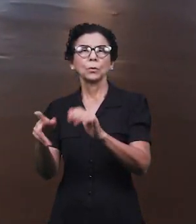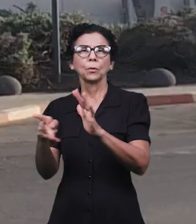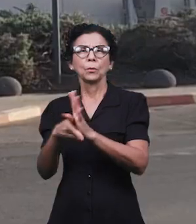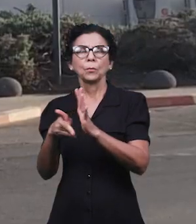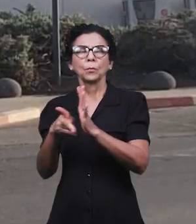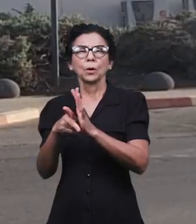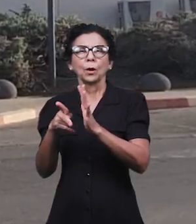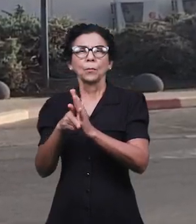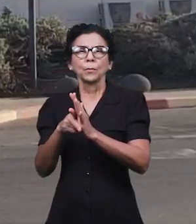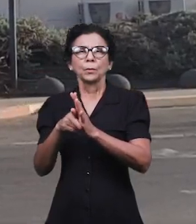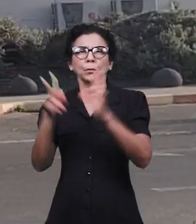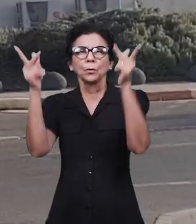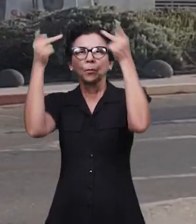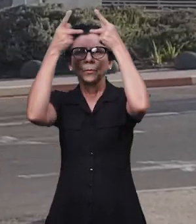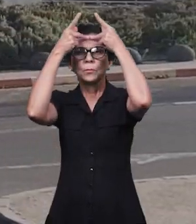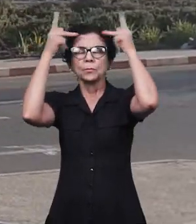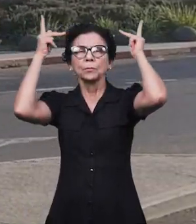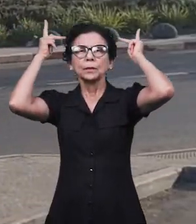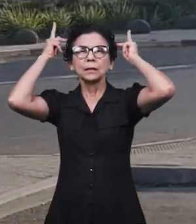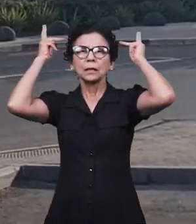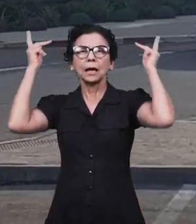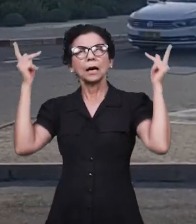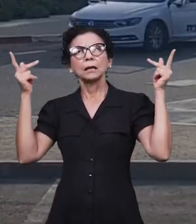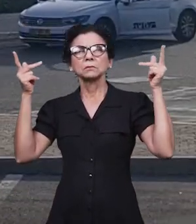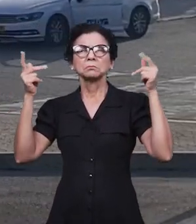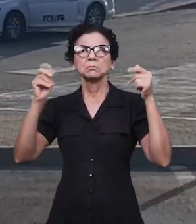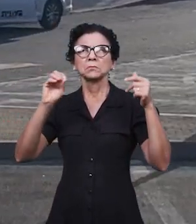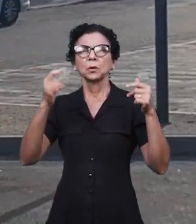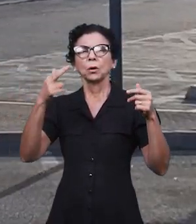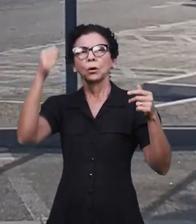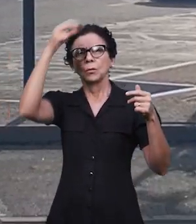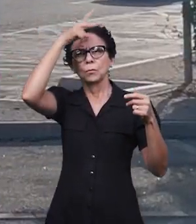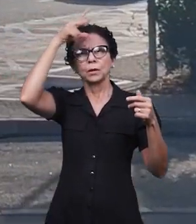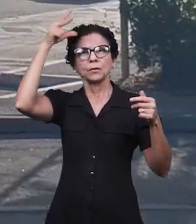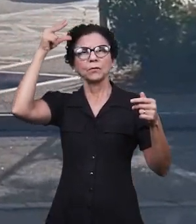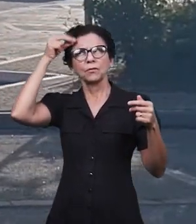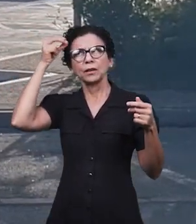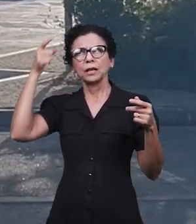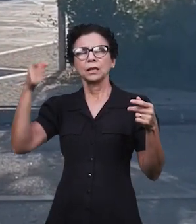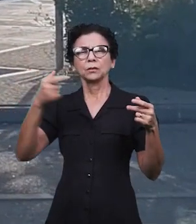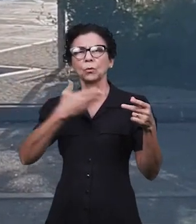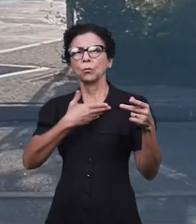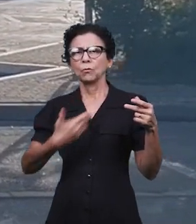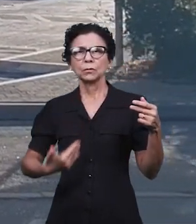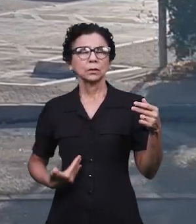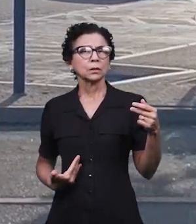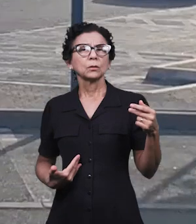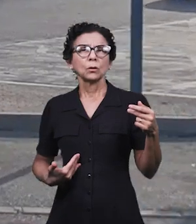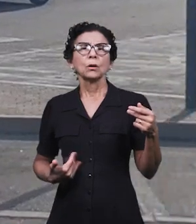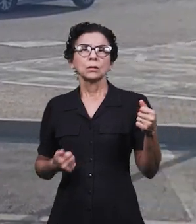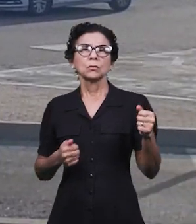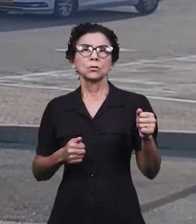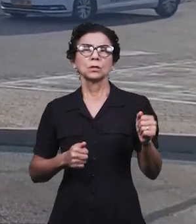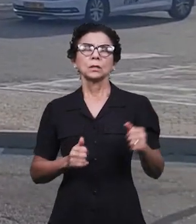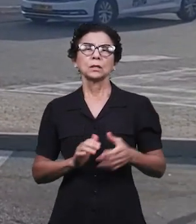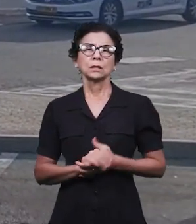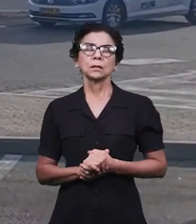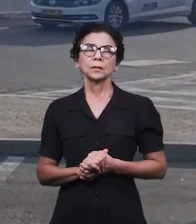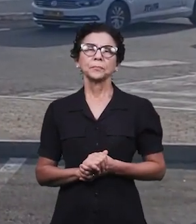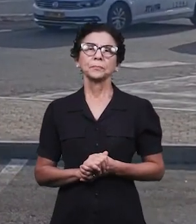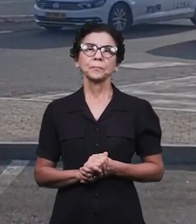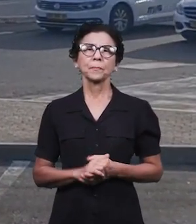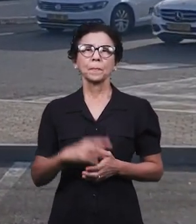Marítima. E olha só, eu fui procurar nos meus arquivos, quando eu estive lá em Jerusalém, no Museu de Jerusalém, e